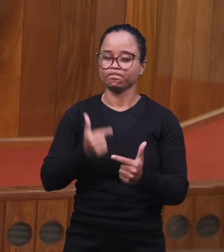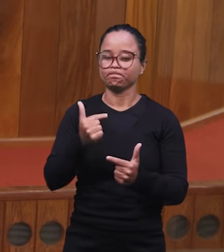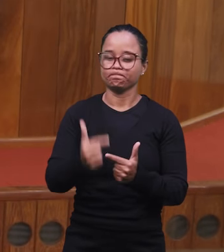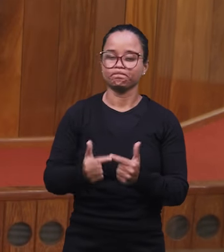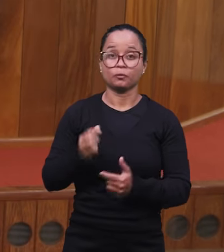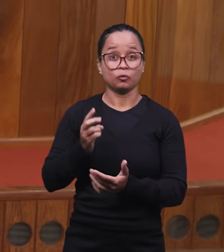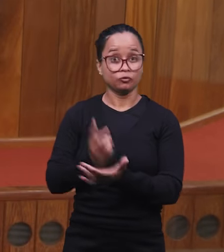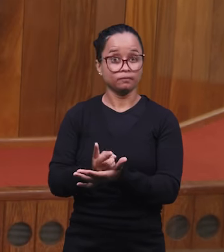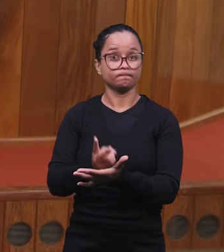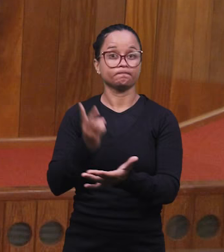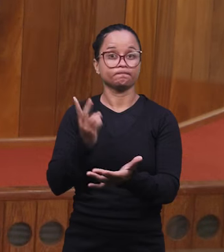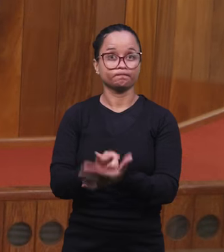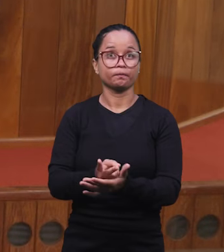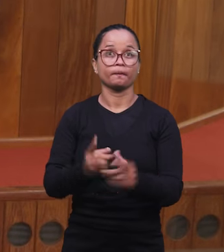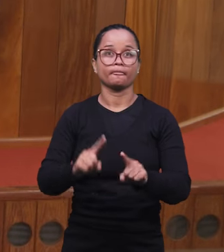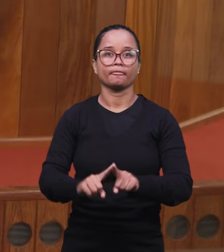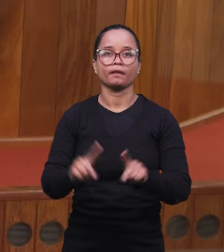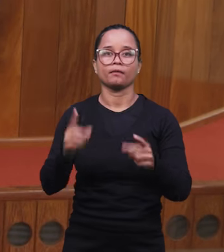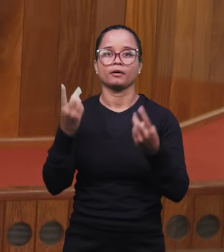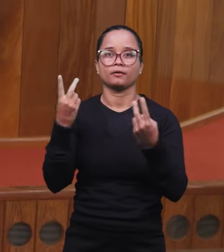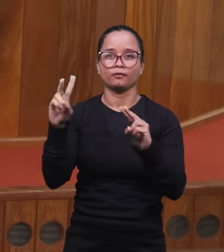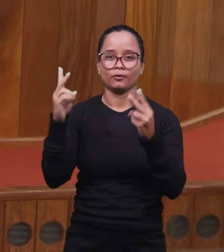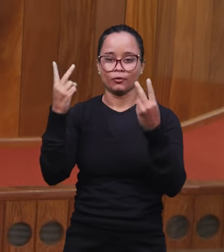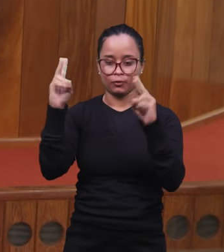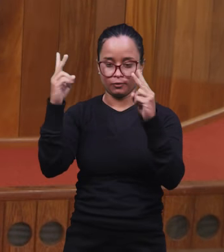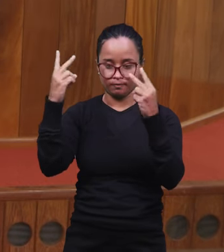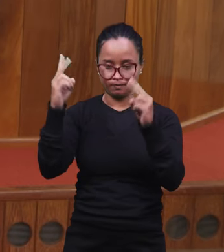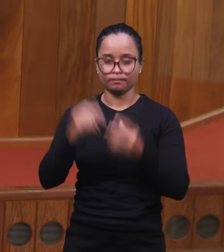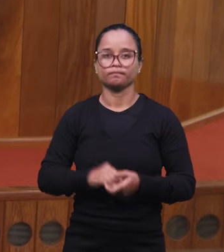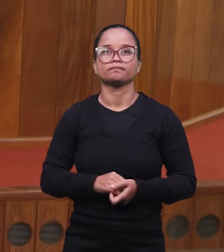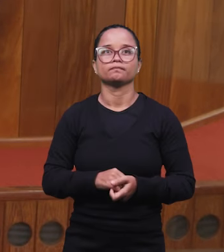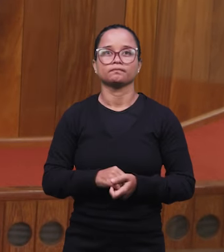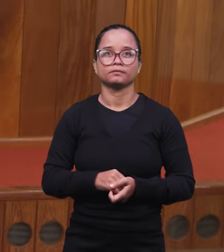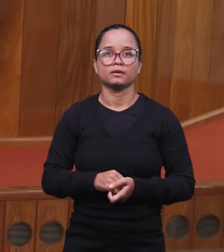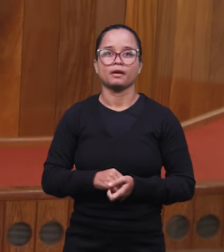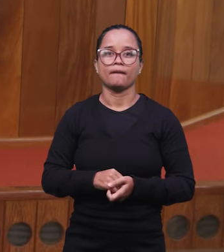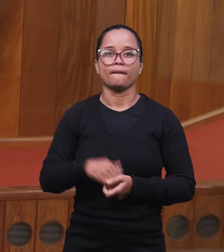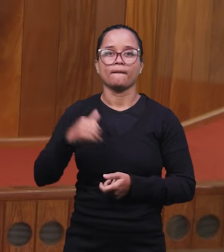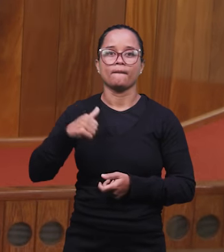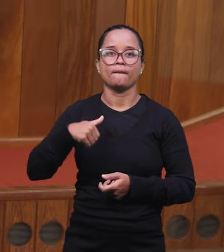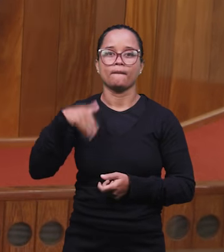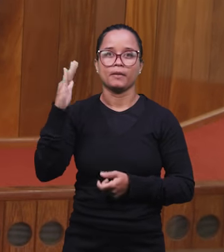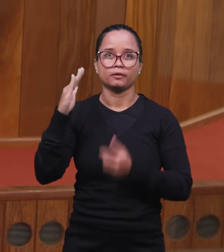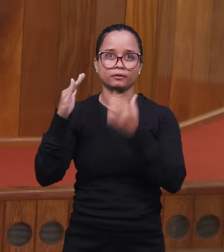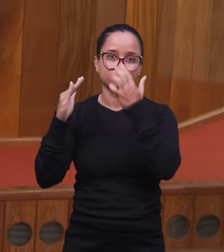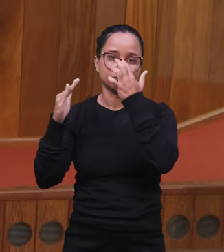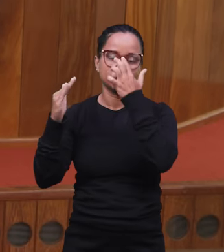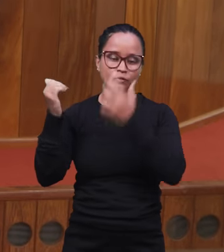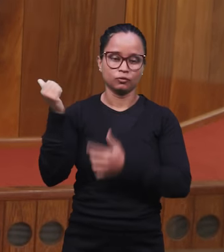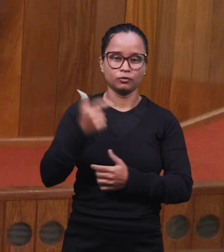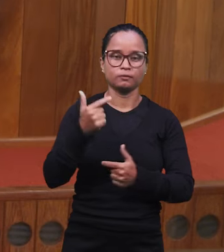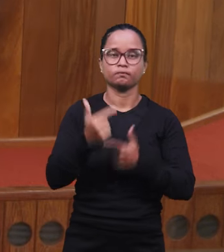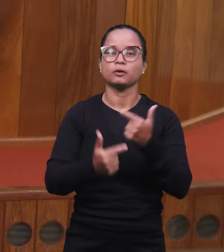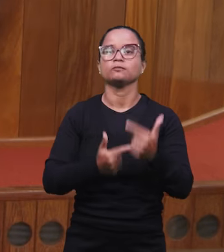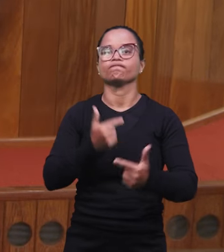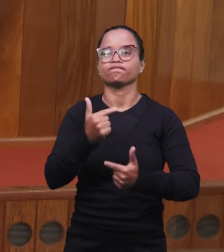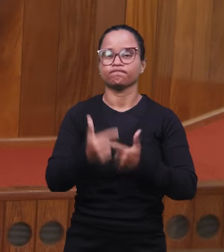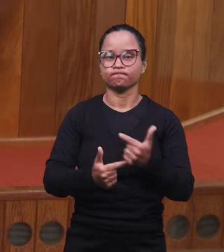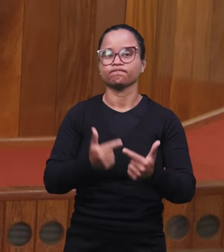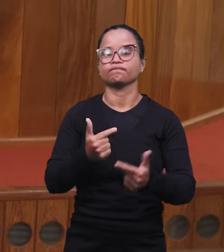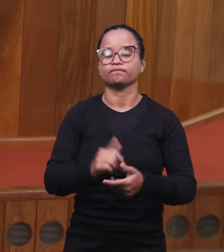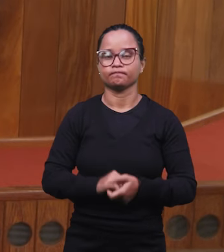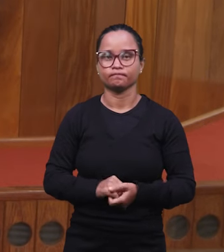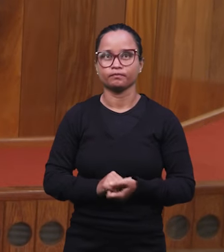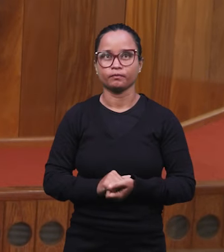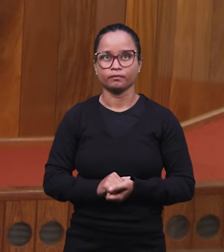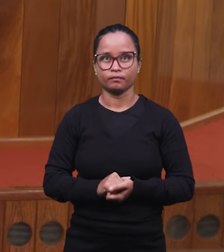lutas vão continuar, mas as vitórias serão maiores do que as lutas.